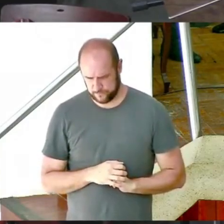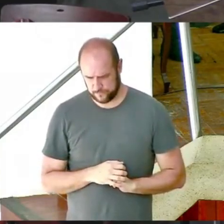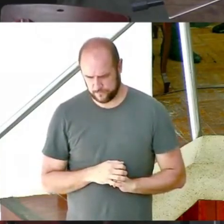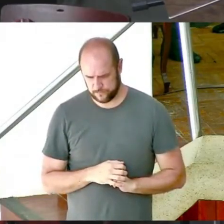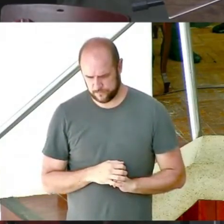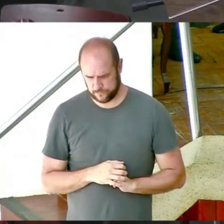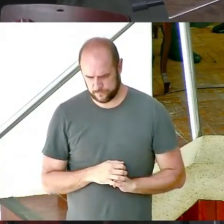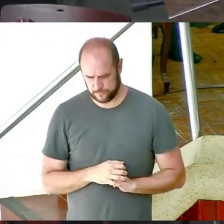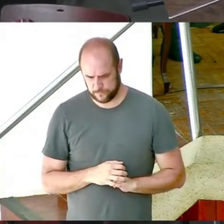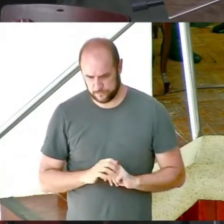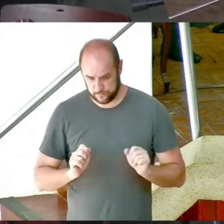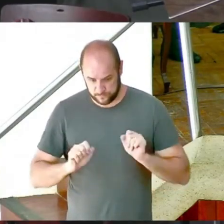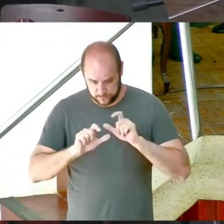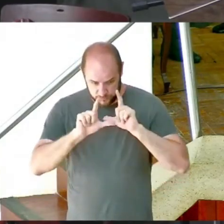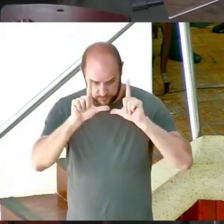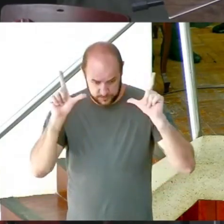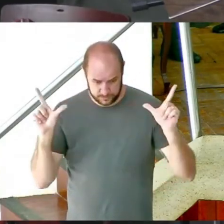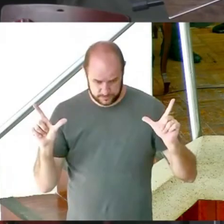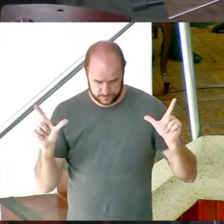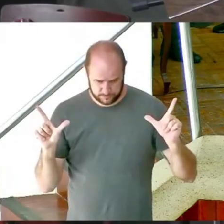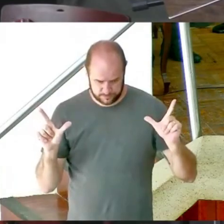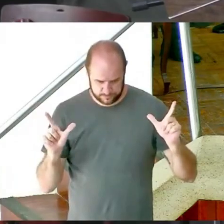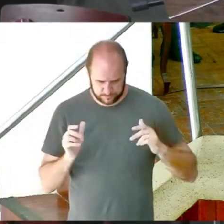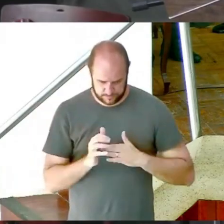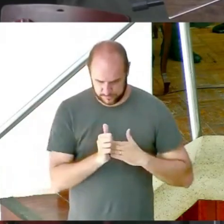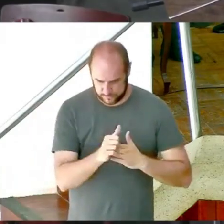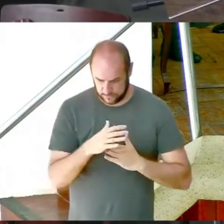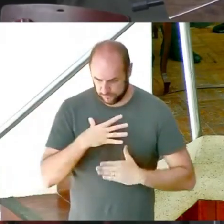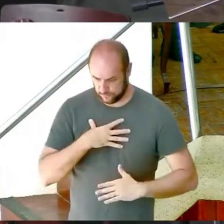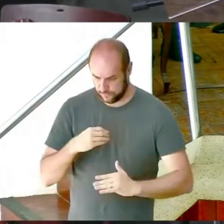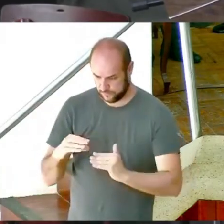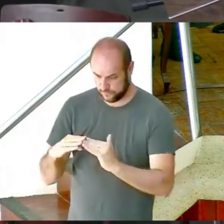Ela acorda de manhãzinha cedo e conduz o seu filho para a escola.